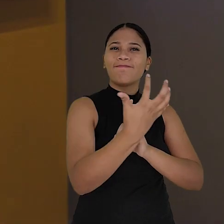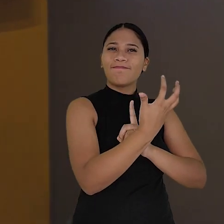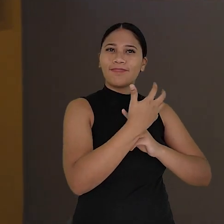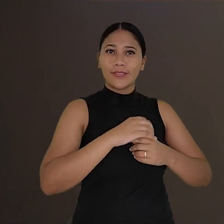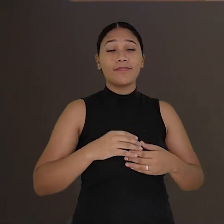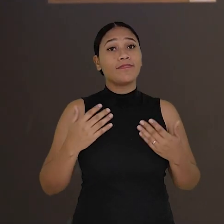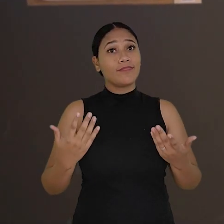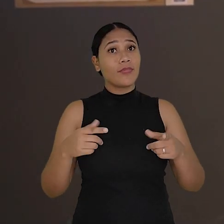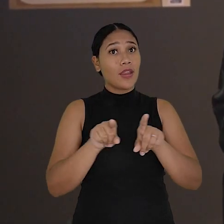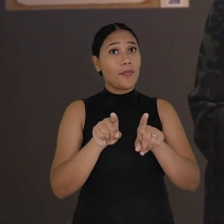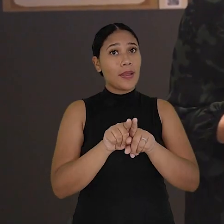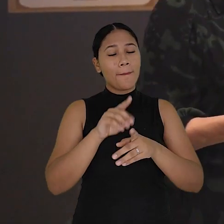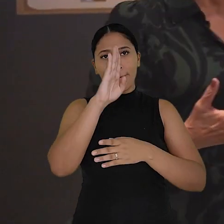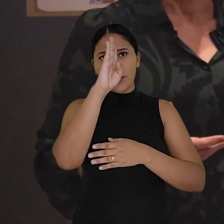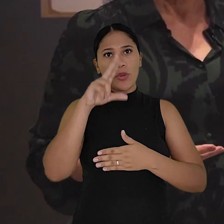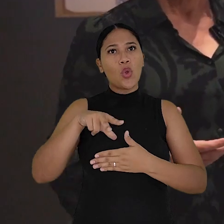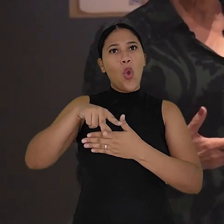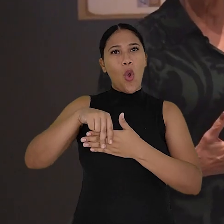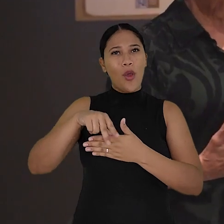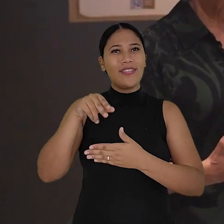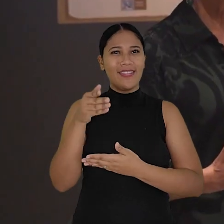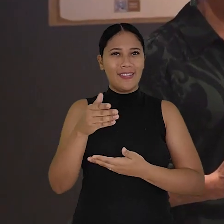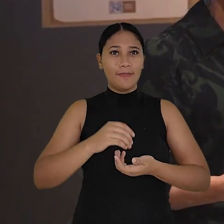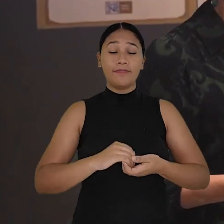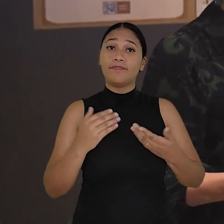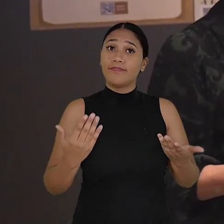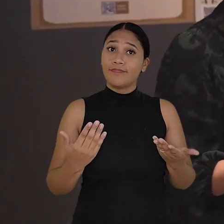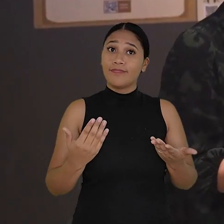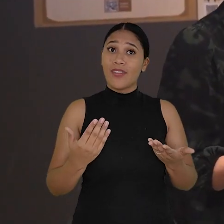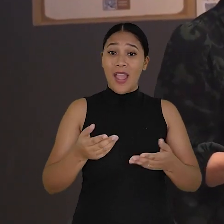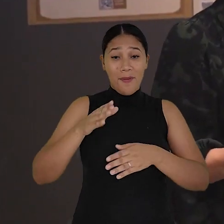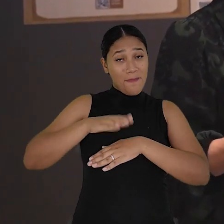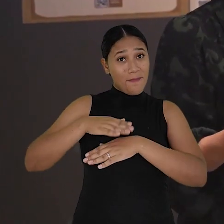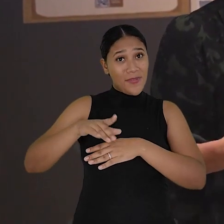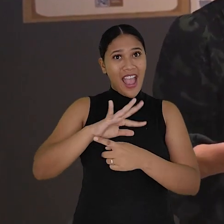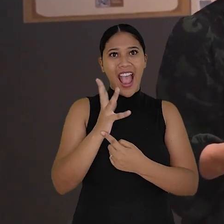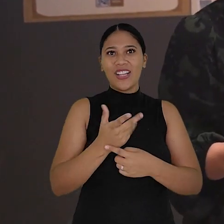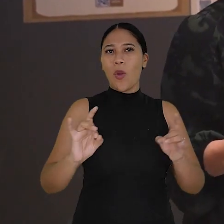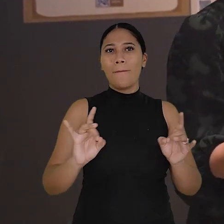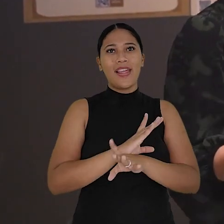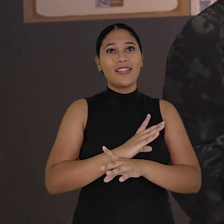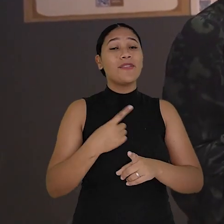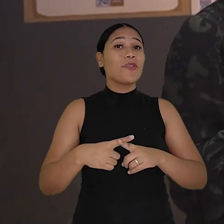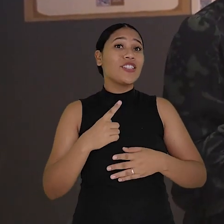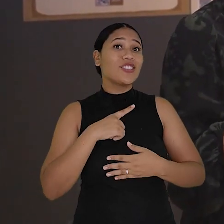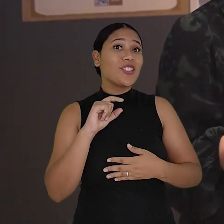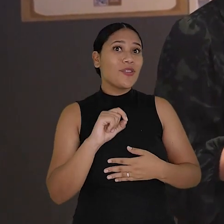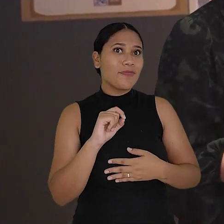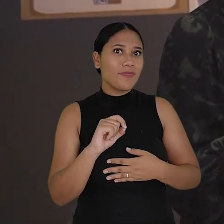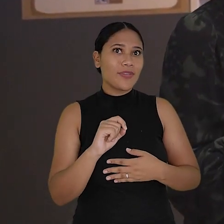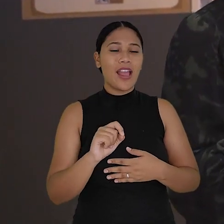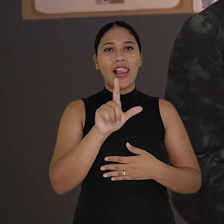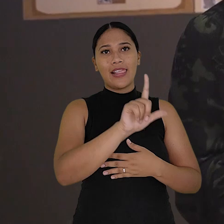coisas, principalmente no cordel. Para o Ariano, o cordel era uma arte completa, porque ela tinha